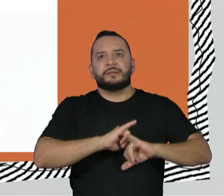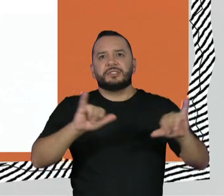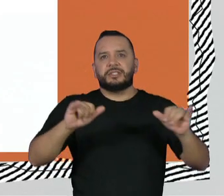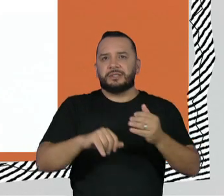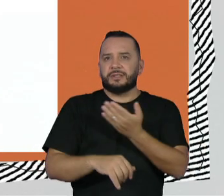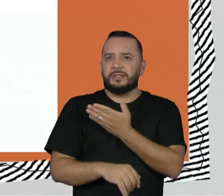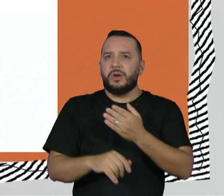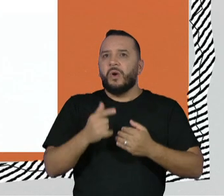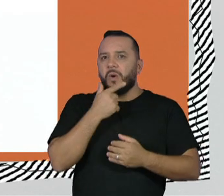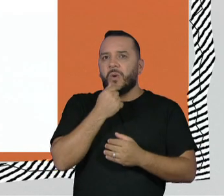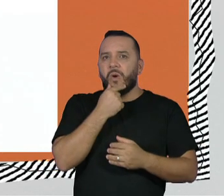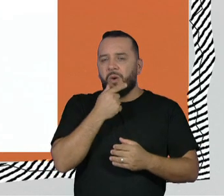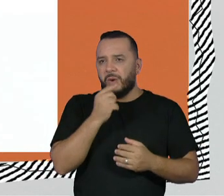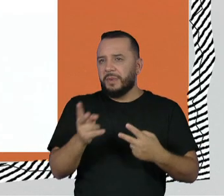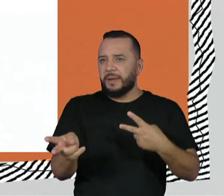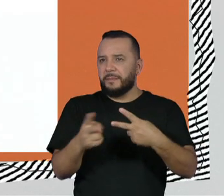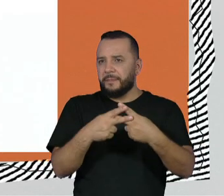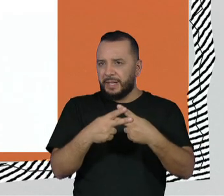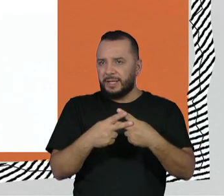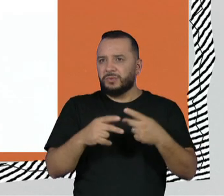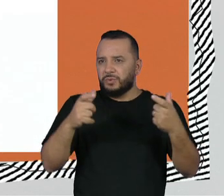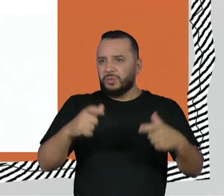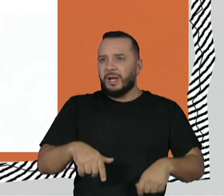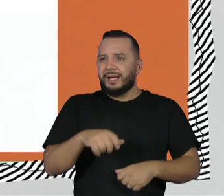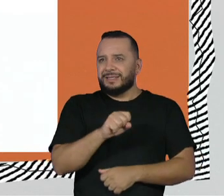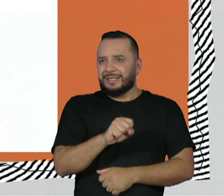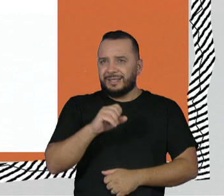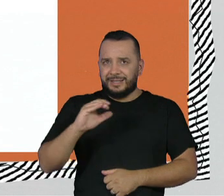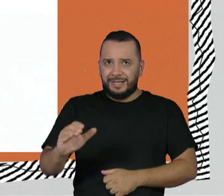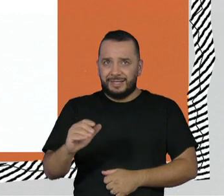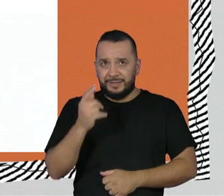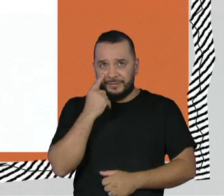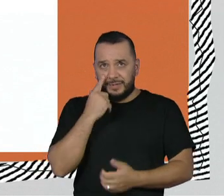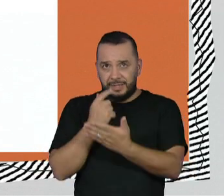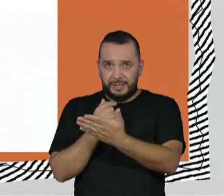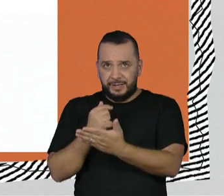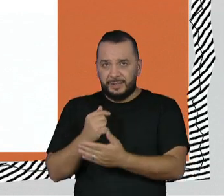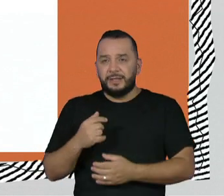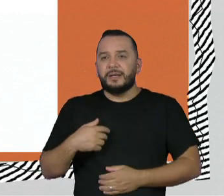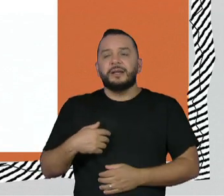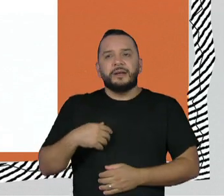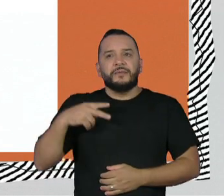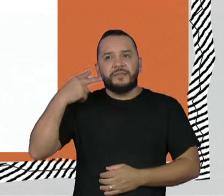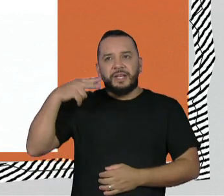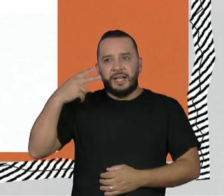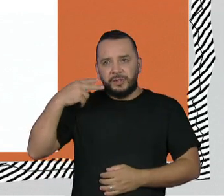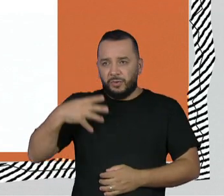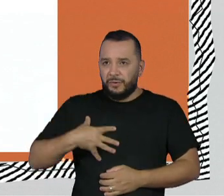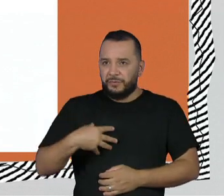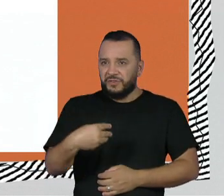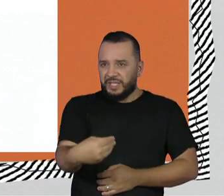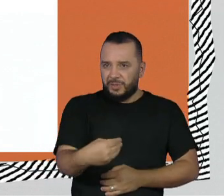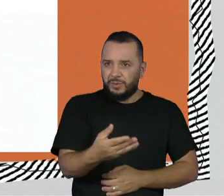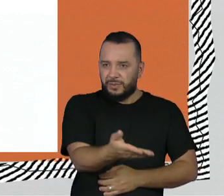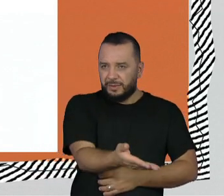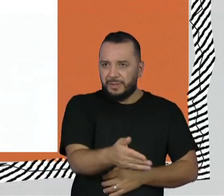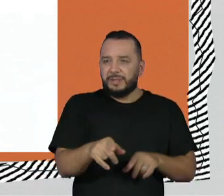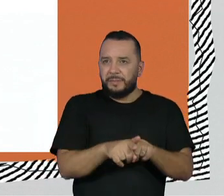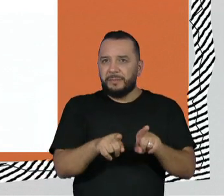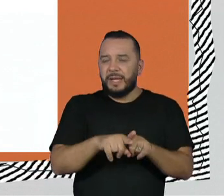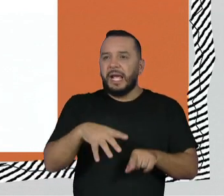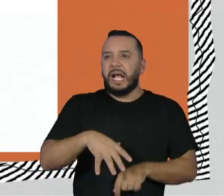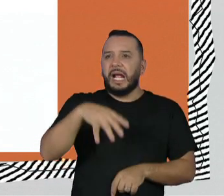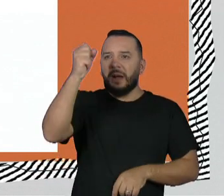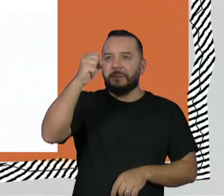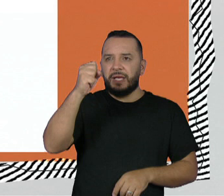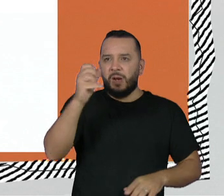Um cara é preso com uma quantidade de droga em Santa Catarina e a manchete é: filho de vereador e campeão de karatê, homem